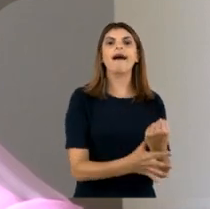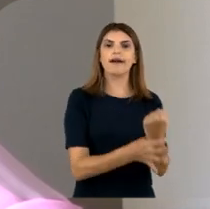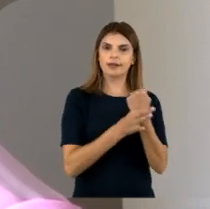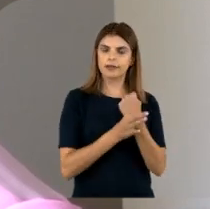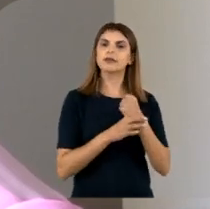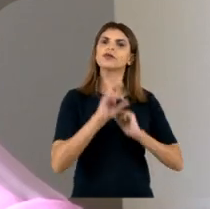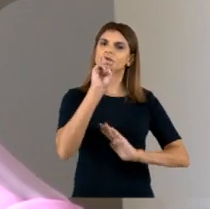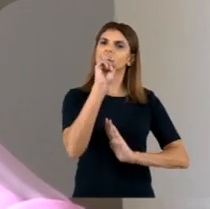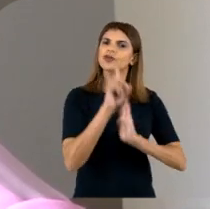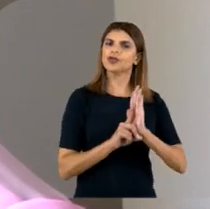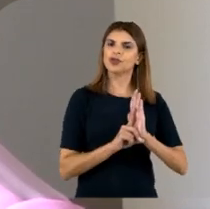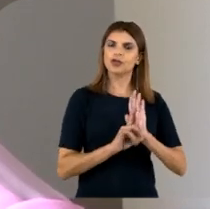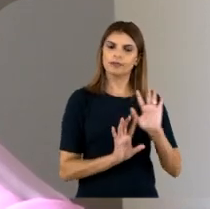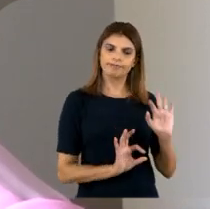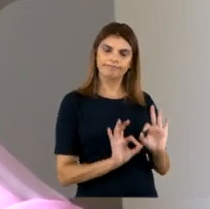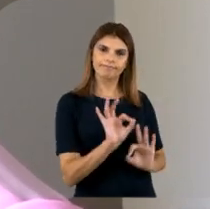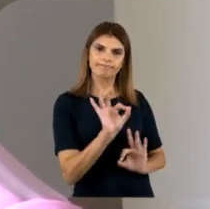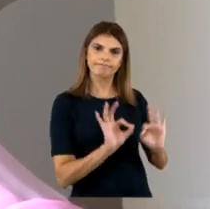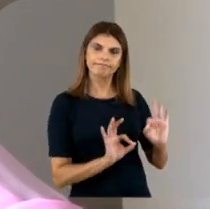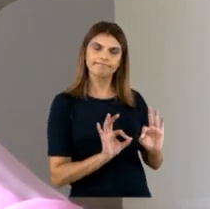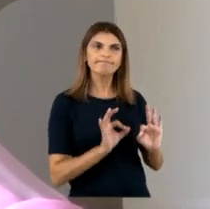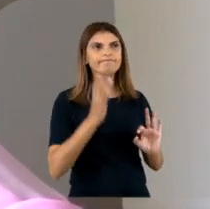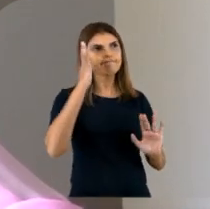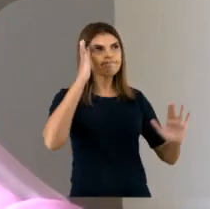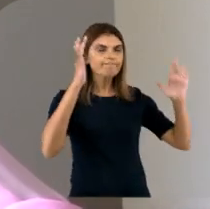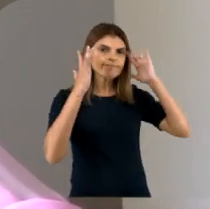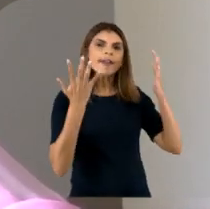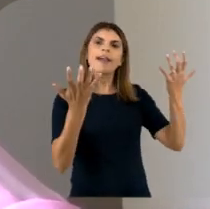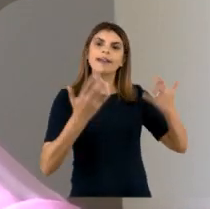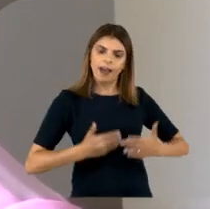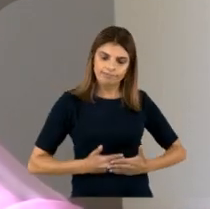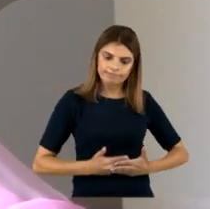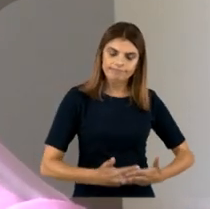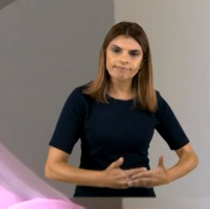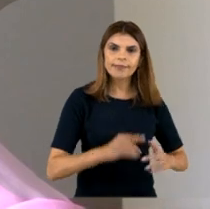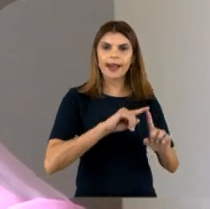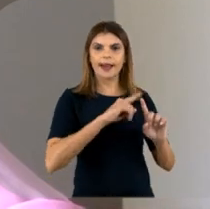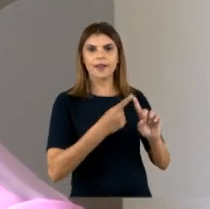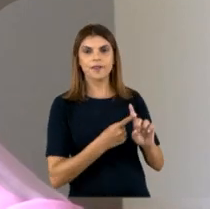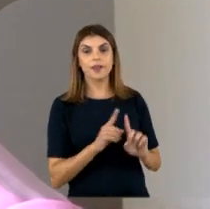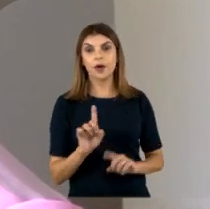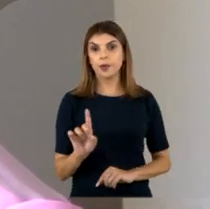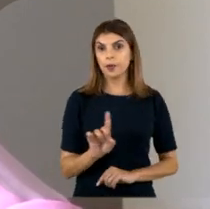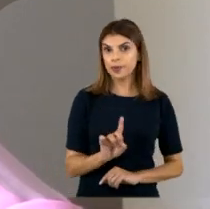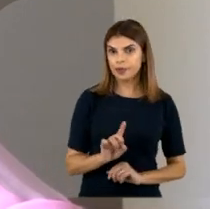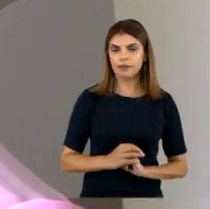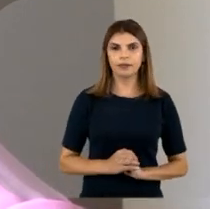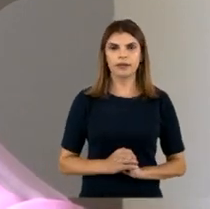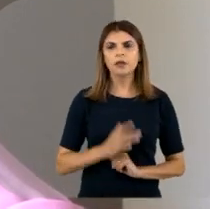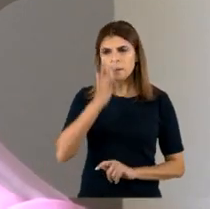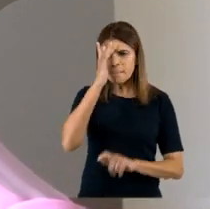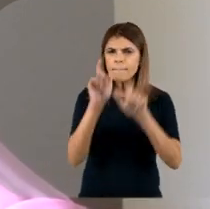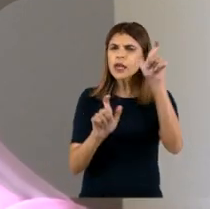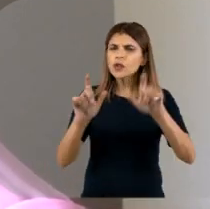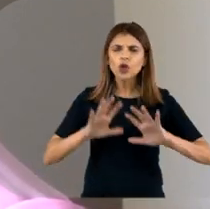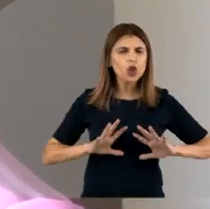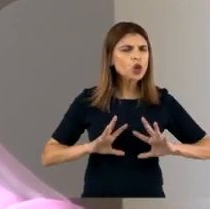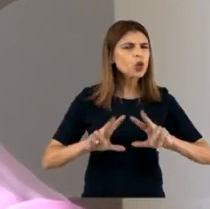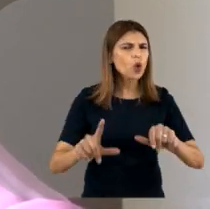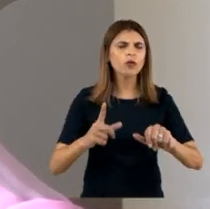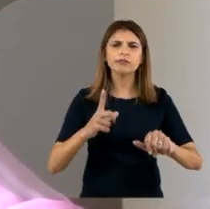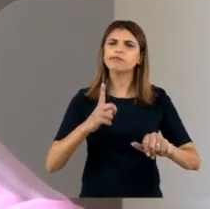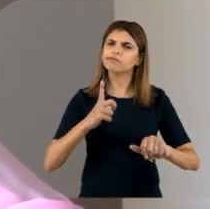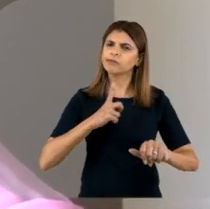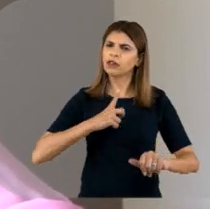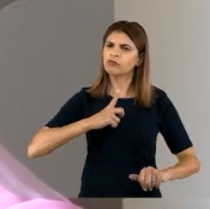o direito ao planejamento reprodutivo. Todas as pessoas têm o direito